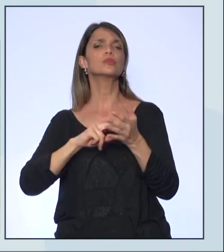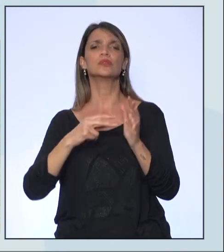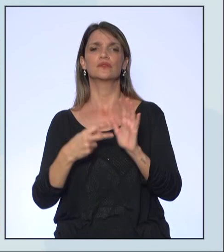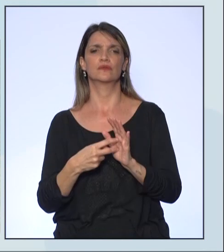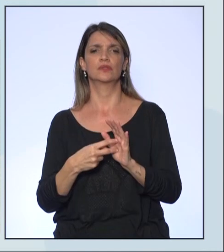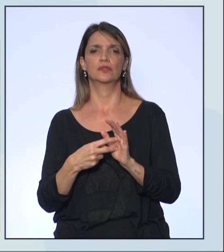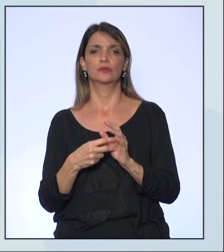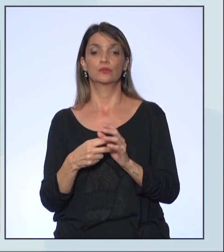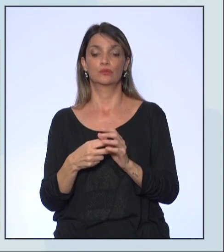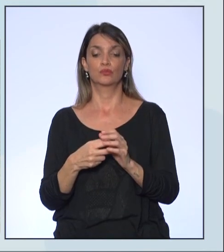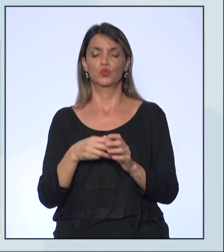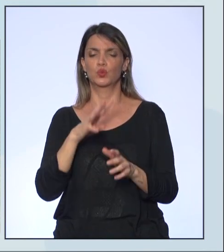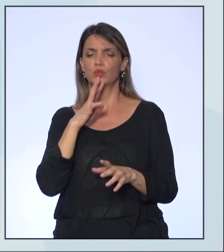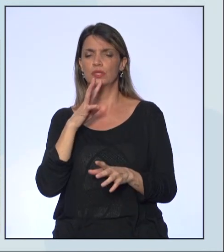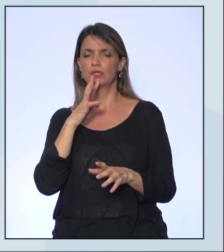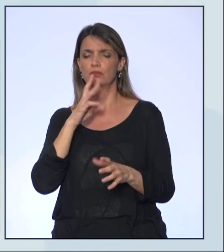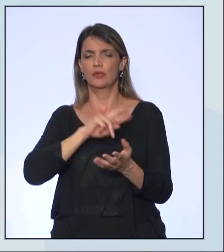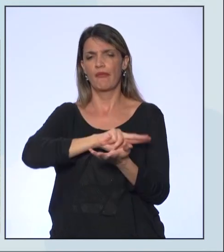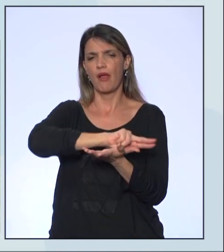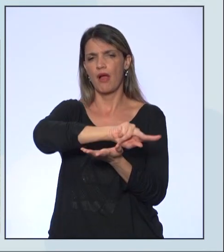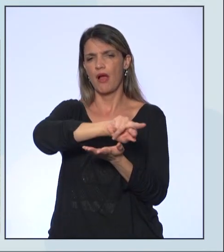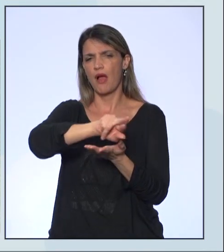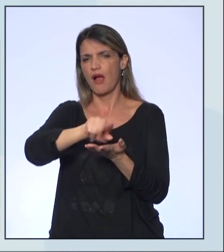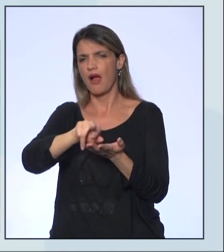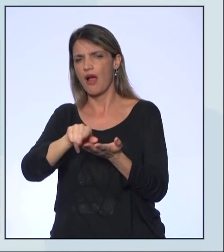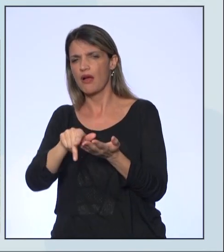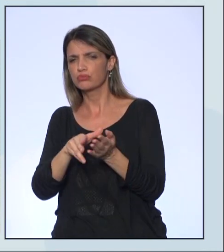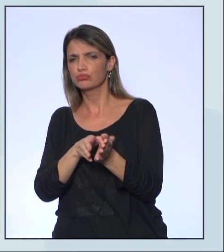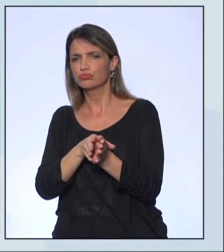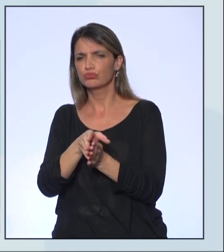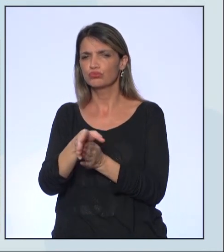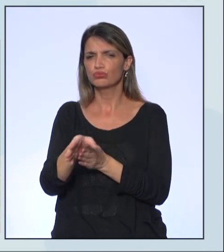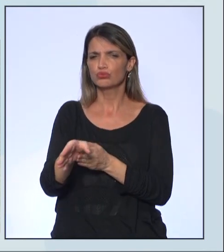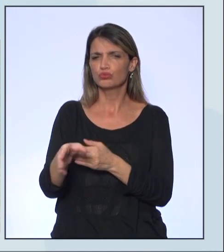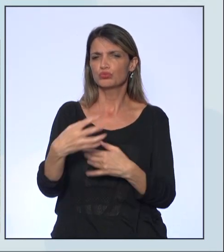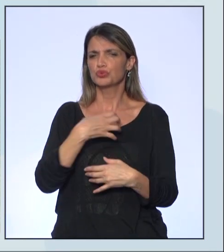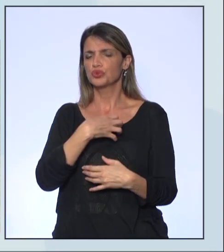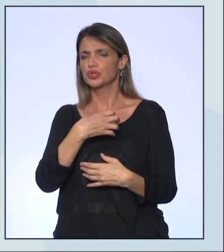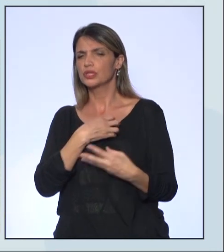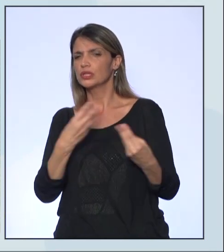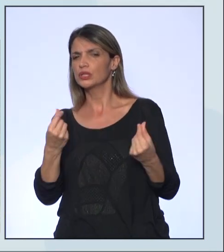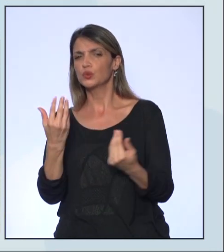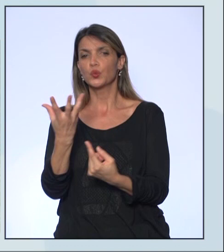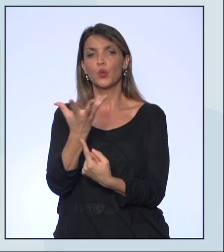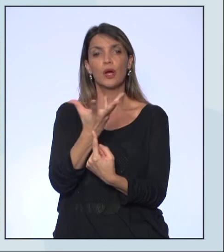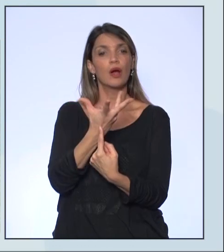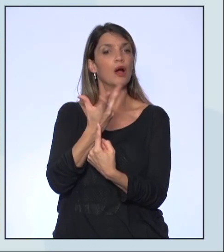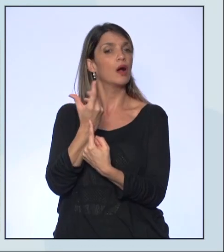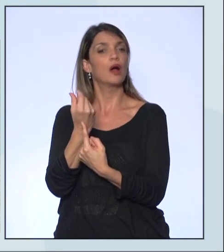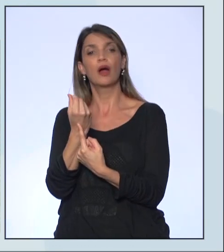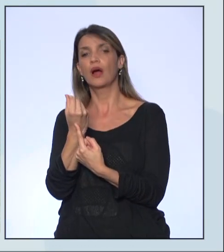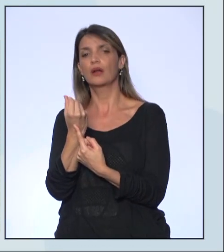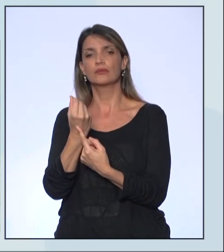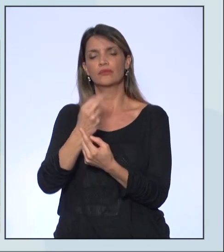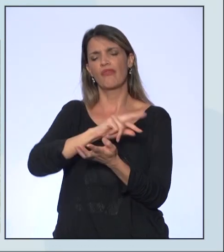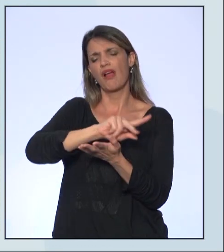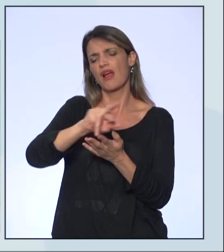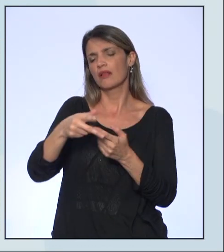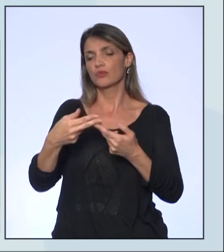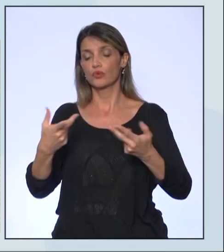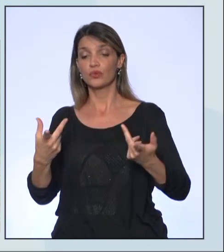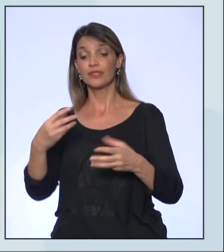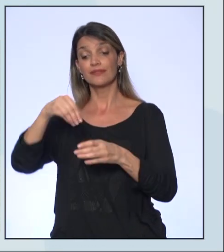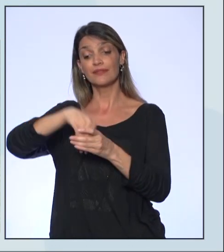o conjunto dos conhecimentos, dos costumes, dos hábitos, da arte e outros aspectos de uma determinada sociedade,